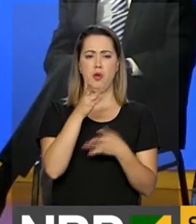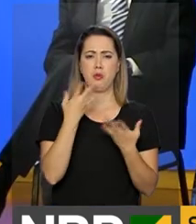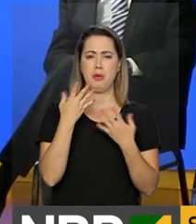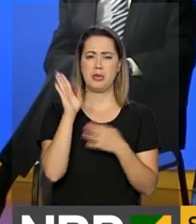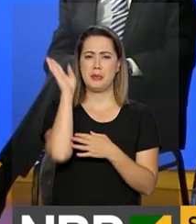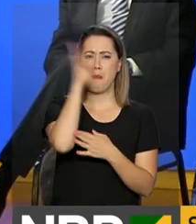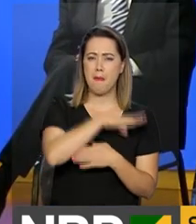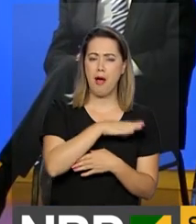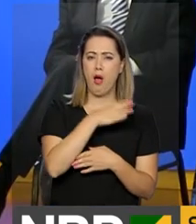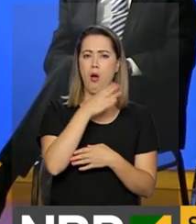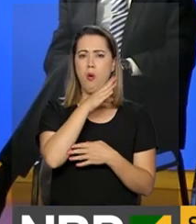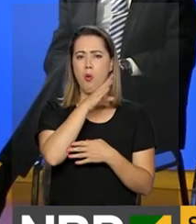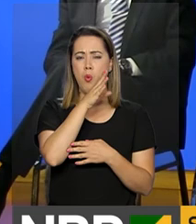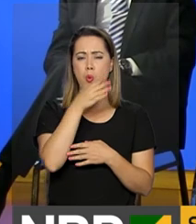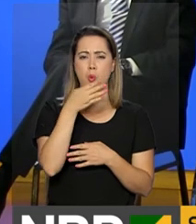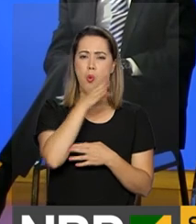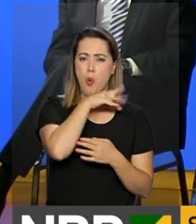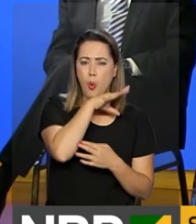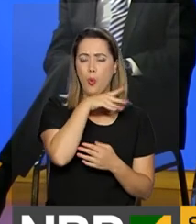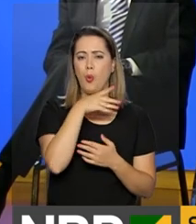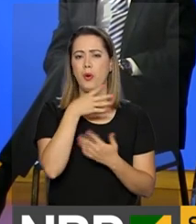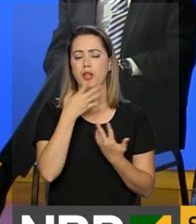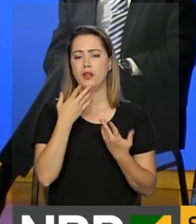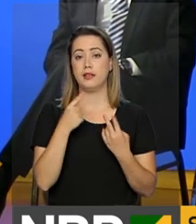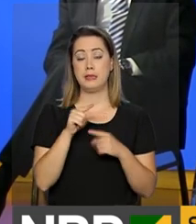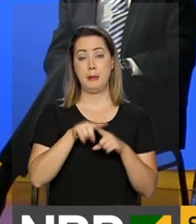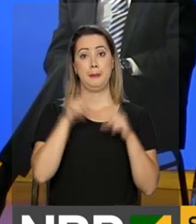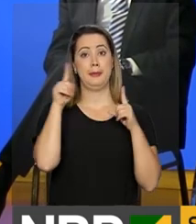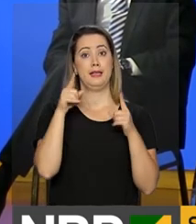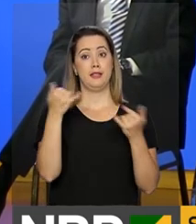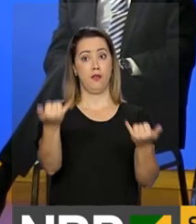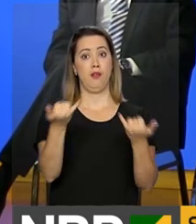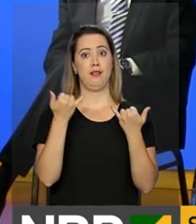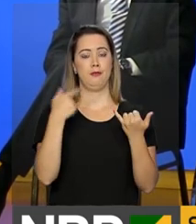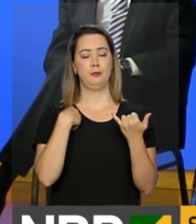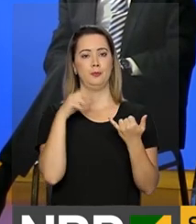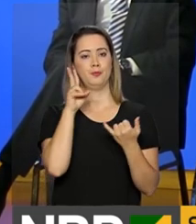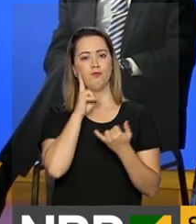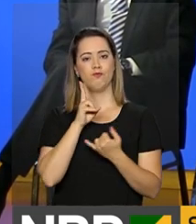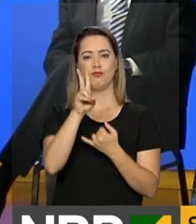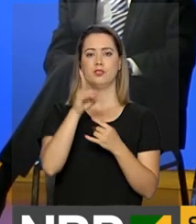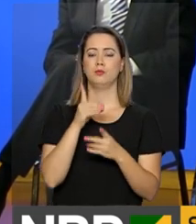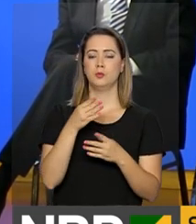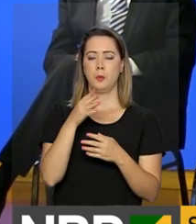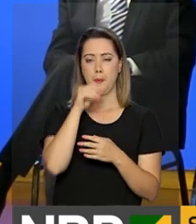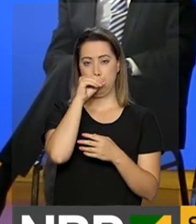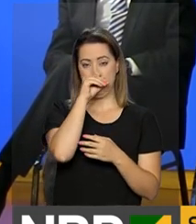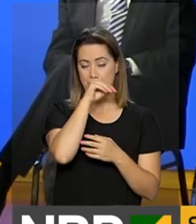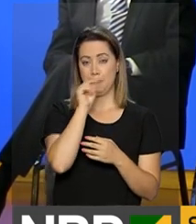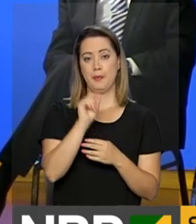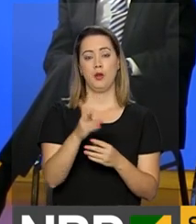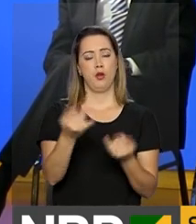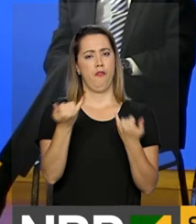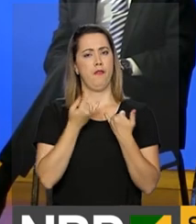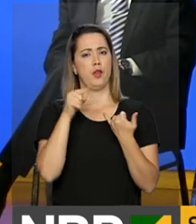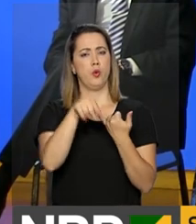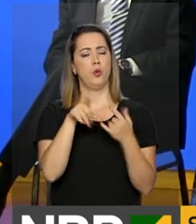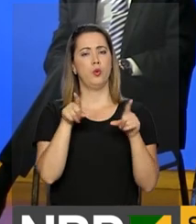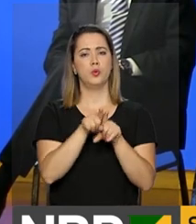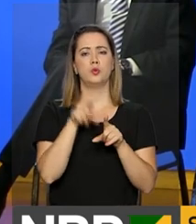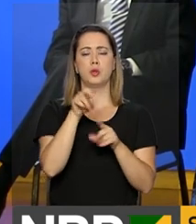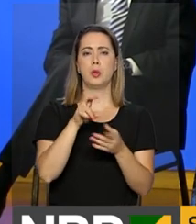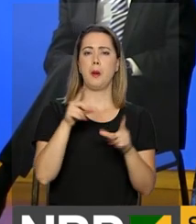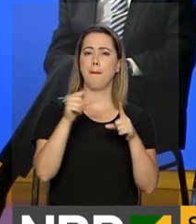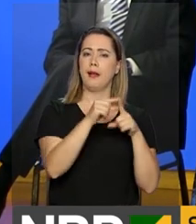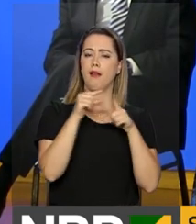e ouve expressões como essas que eu acabei de ouvir das suas palavras e do Gilberto Ock, e hoje pela manhã na Fenabrave, e